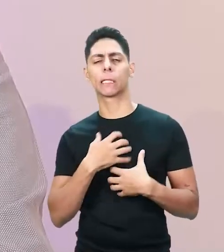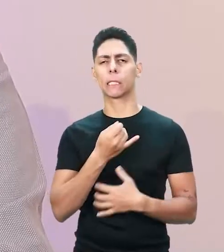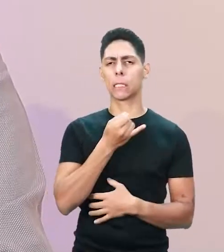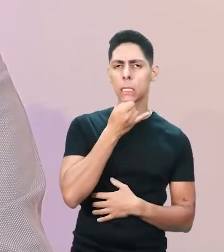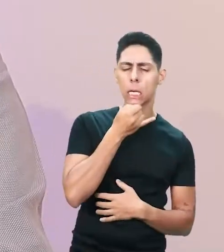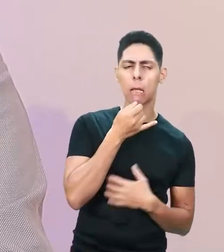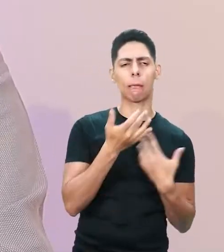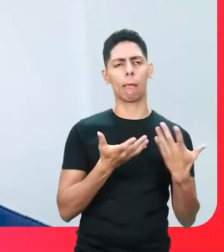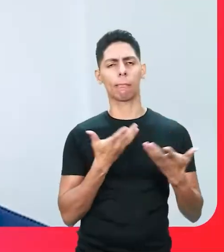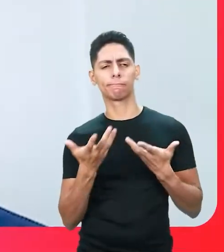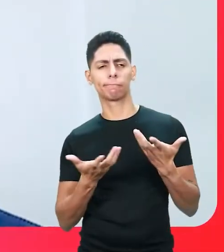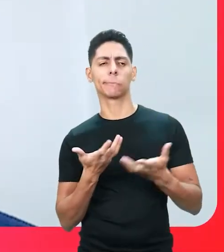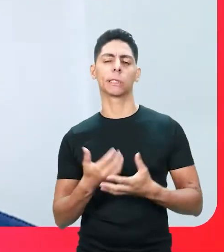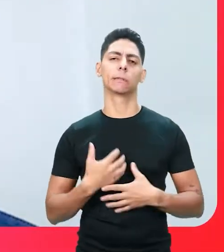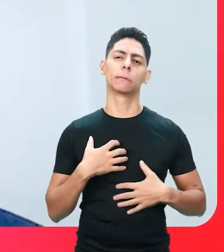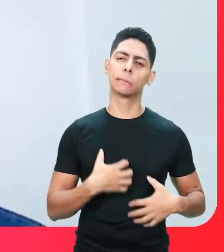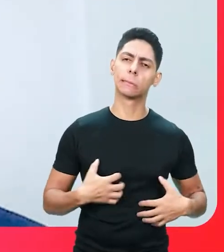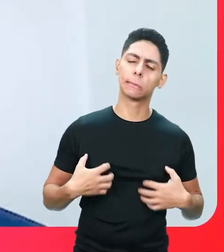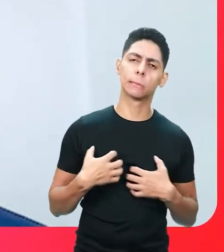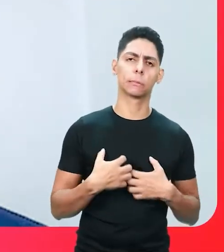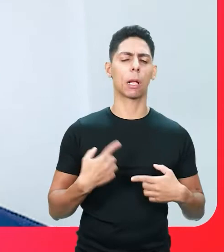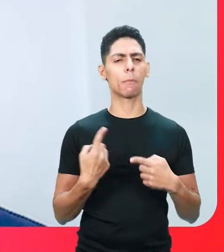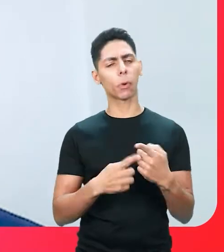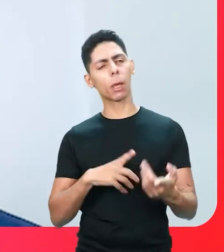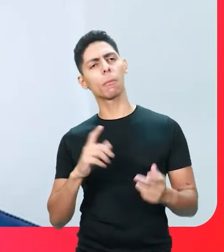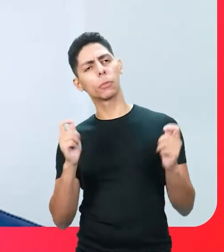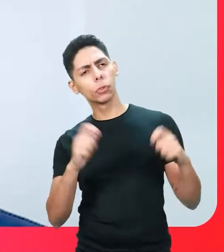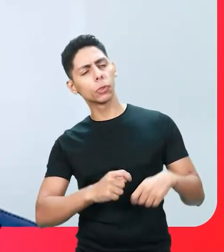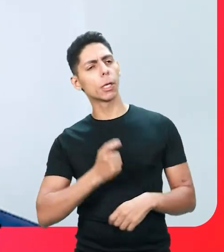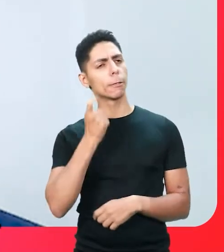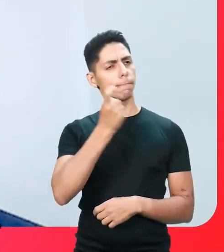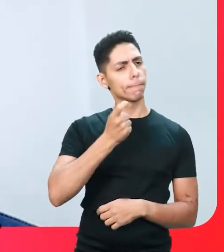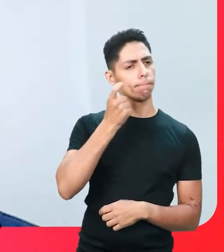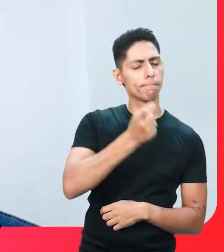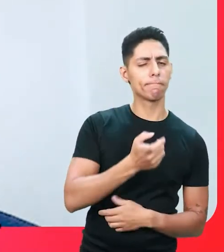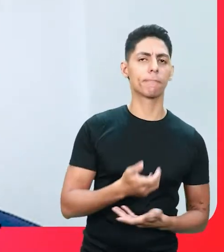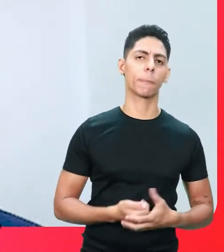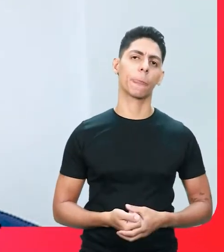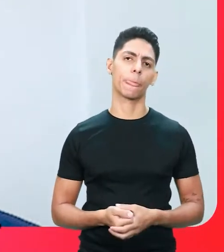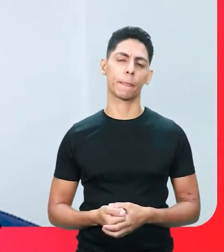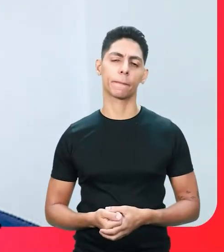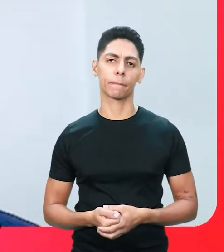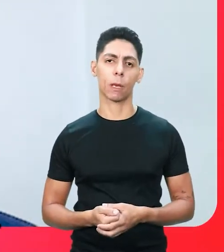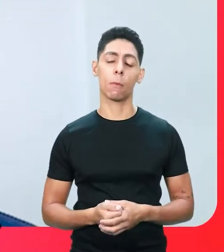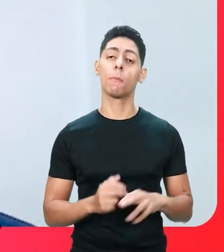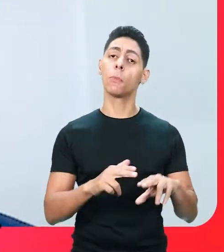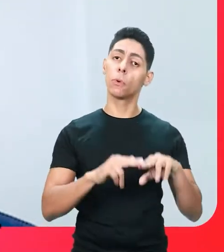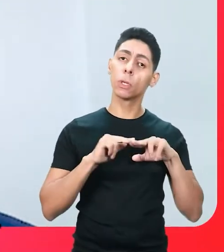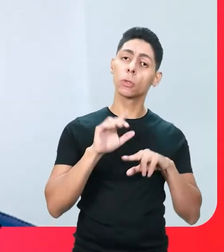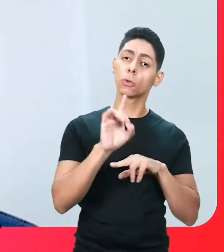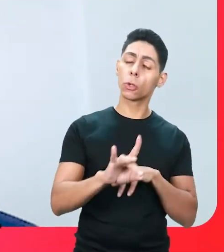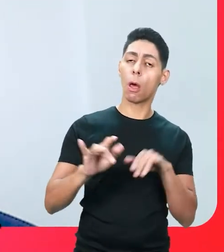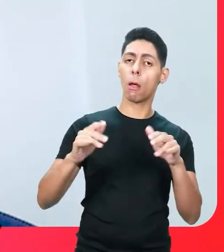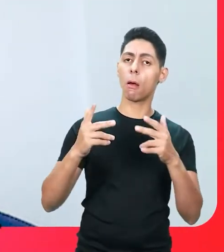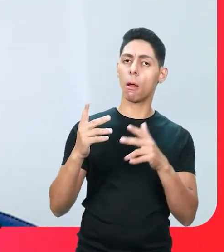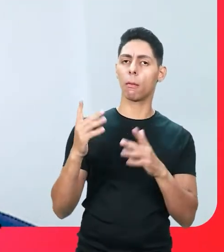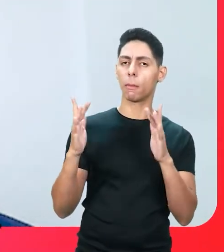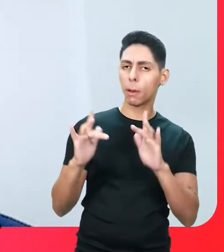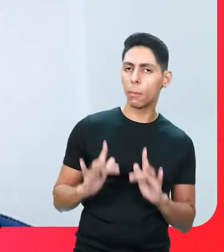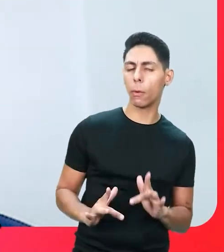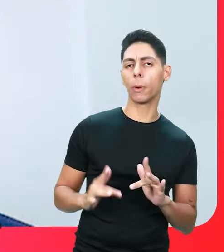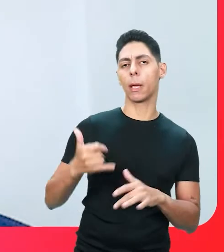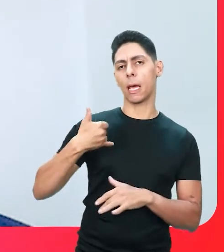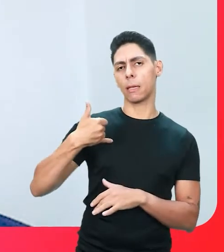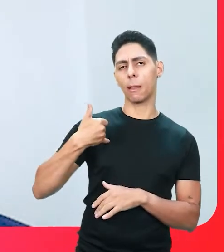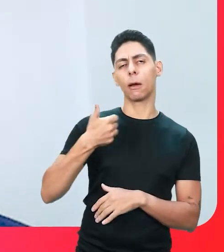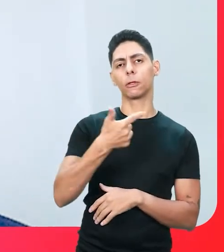me cobrava. Pois é. Por que eu não tentei? E não sei. Por isso que eu só fui namorar mesmo para valer aos 21 para